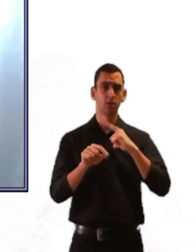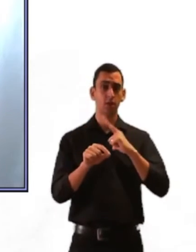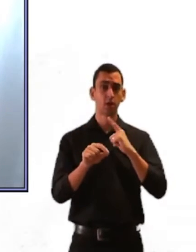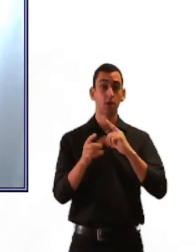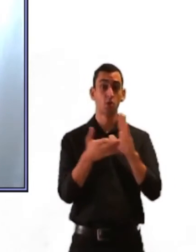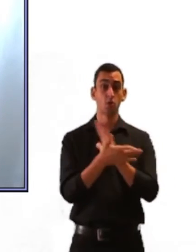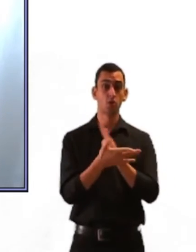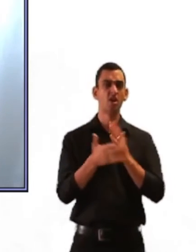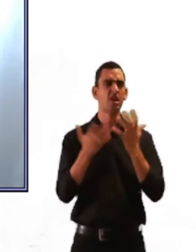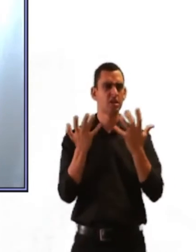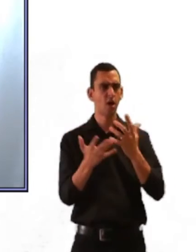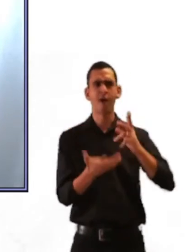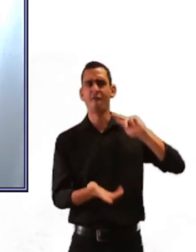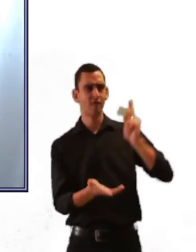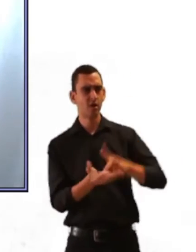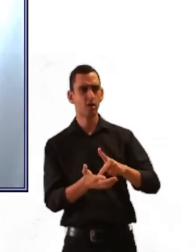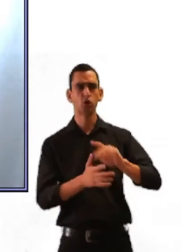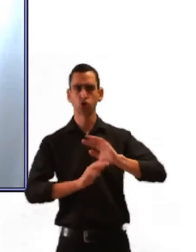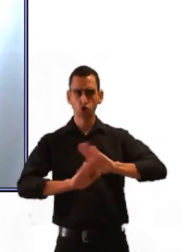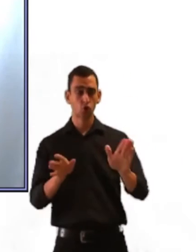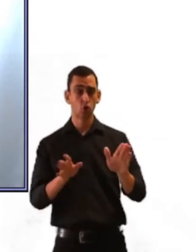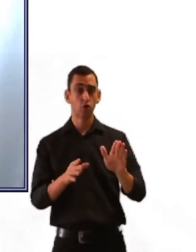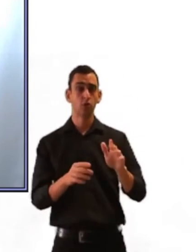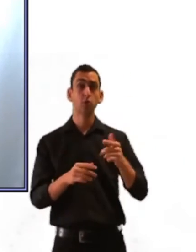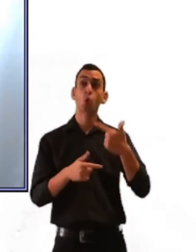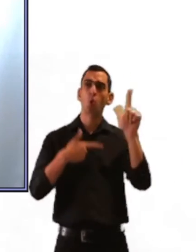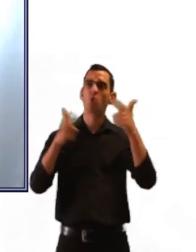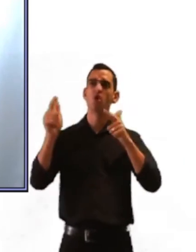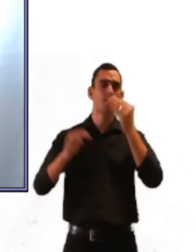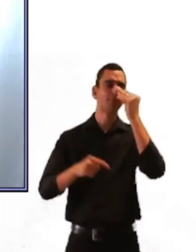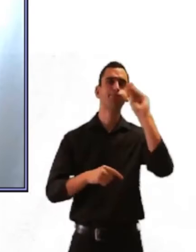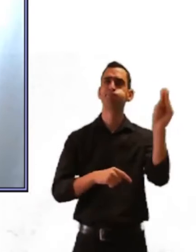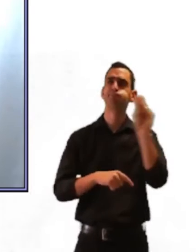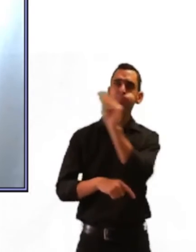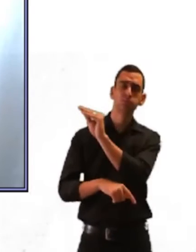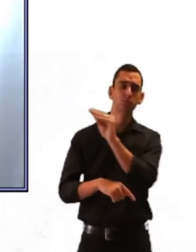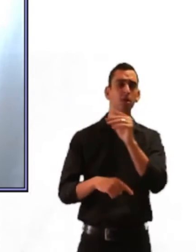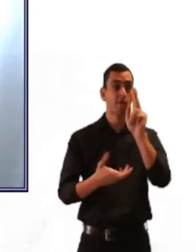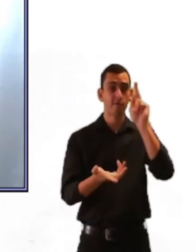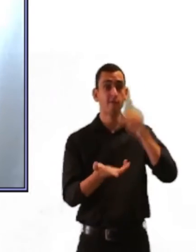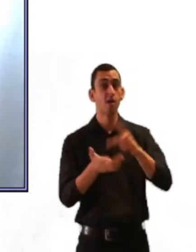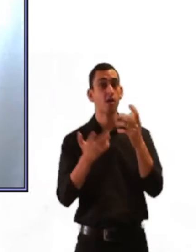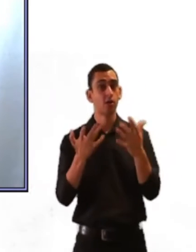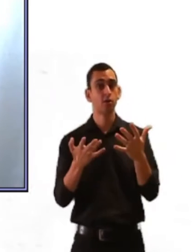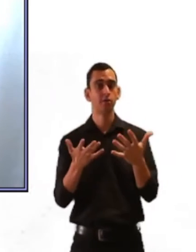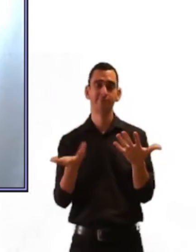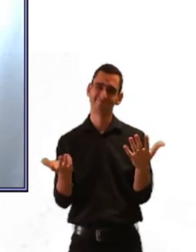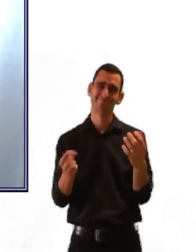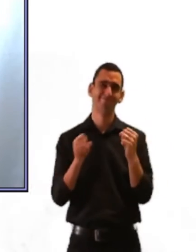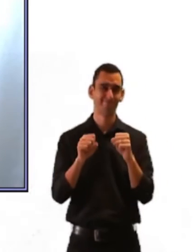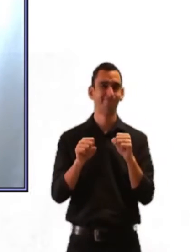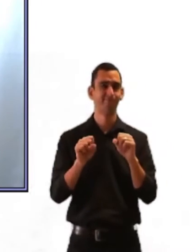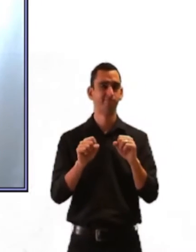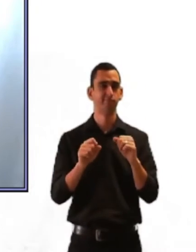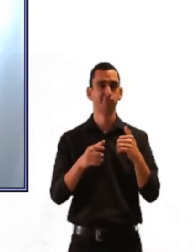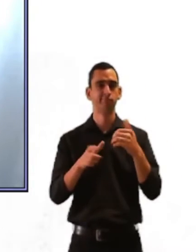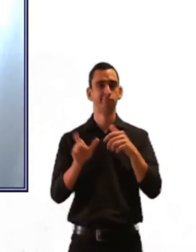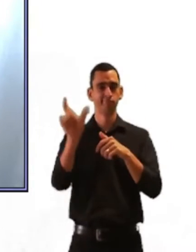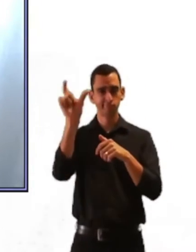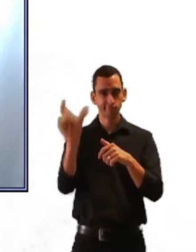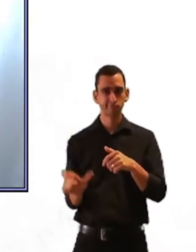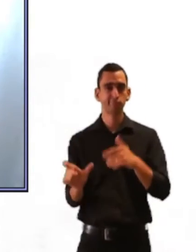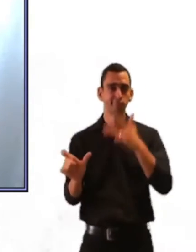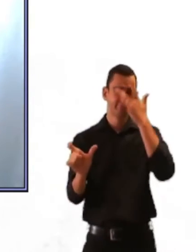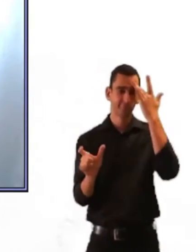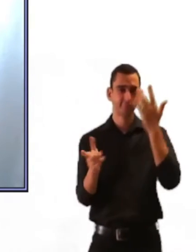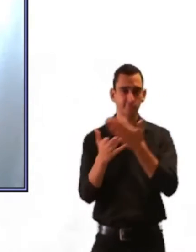buscasse a verdade a qualquer custo, né? E isso acaba por, eventualmente, violar garantias dos cidadãos,